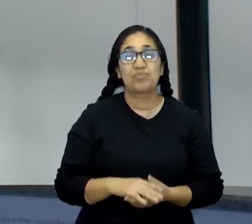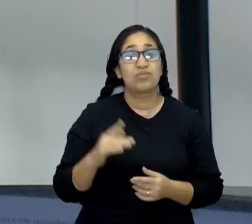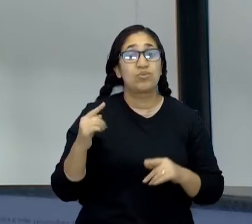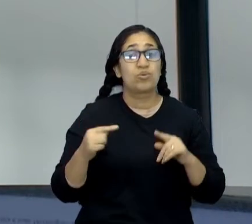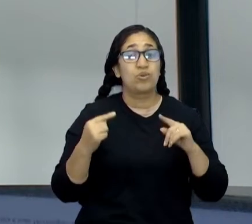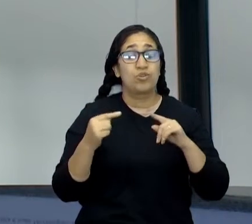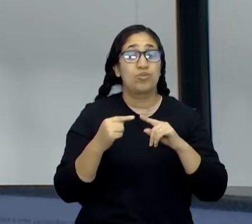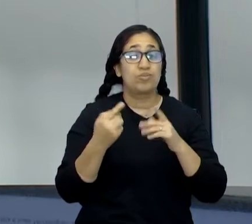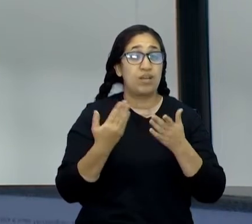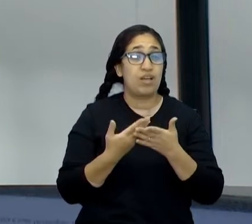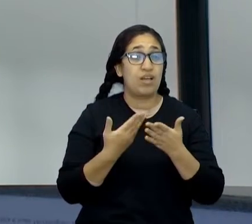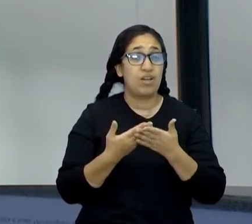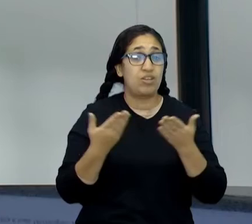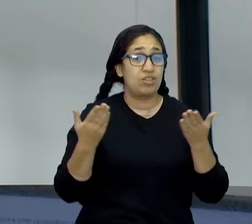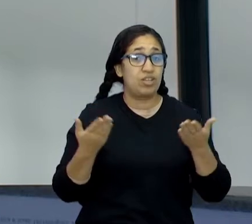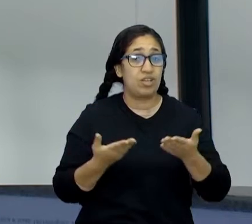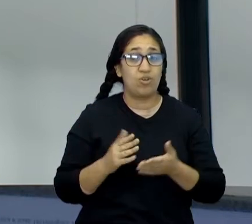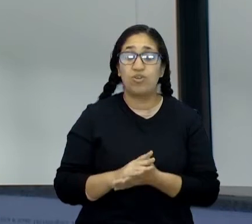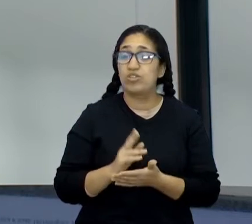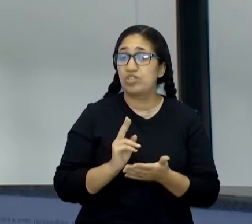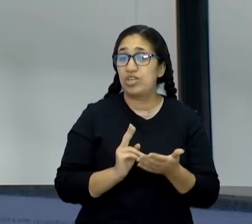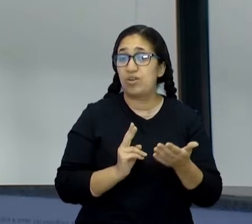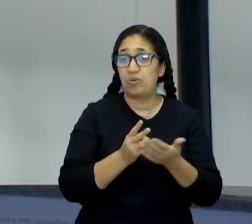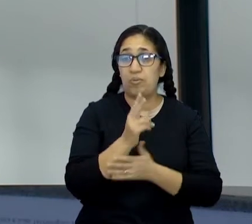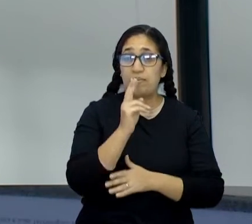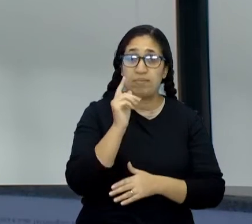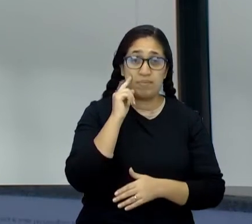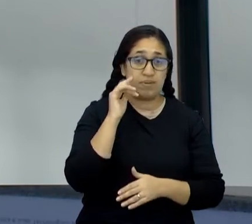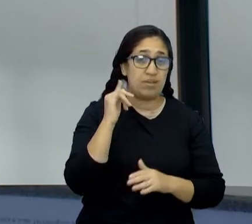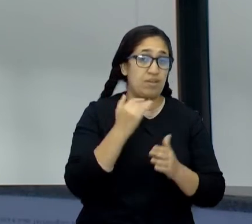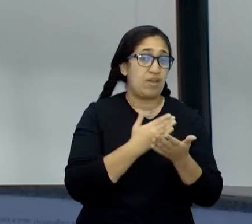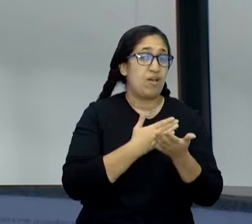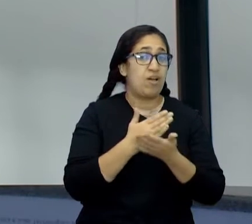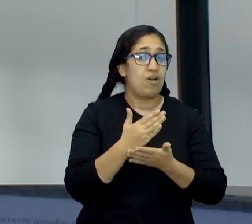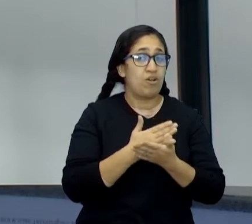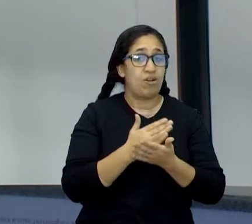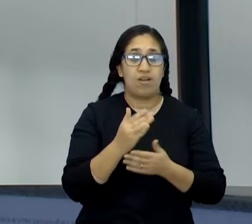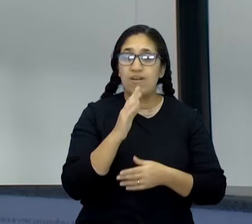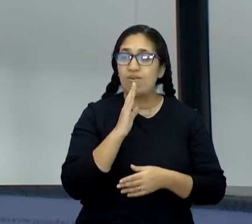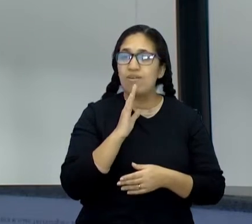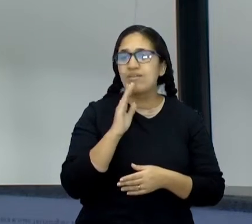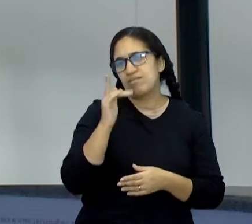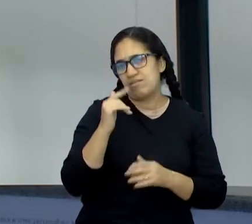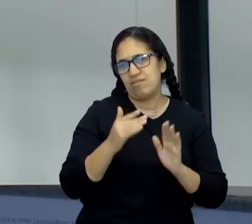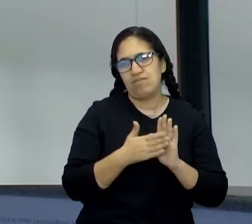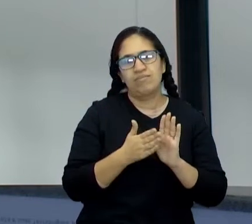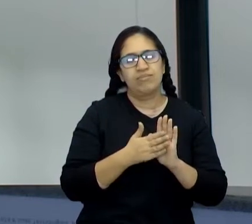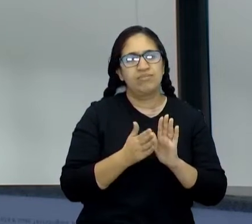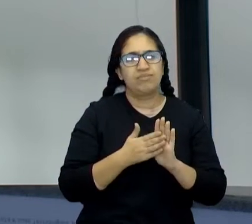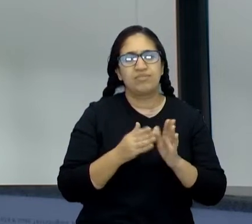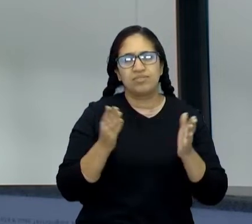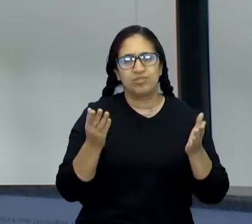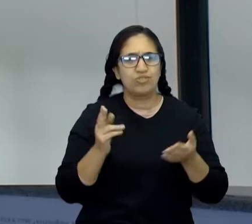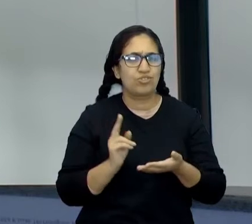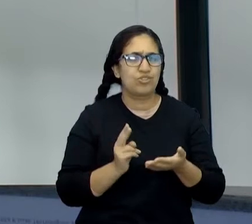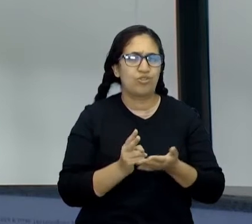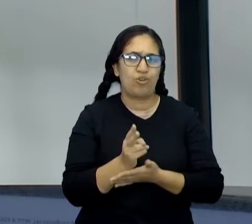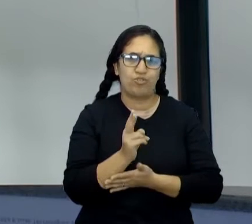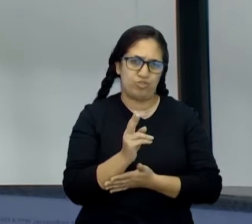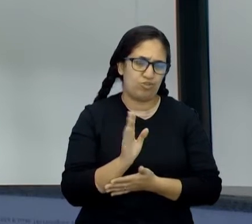objetivo da nossa aula de hoje continua o mesmo lá da introdução, e na introdução a gente conheceu a proposta, mas hoje a gente vai